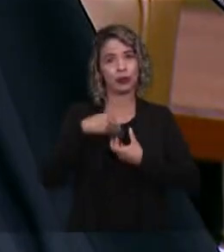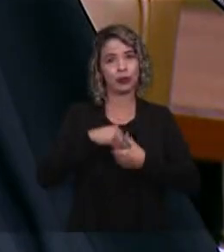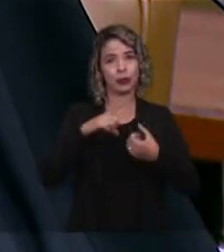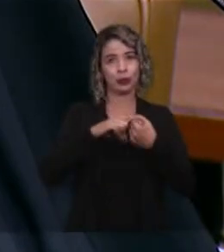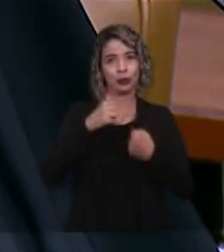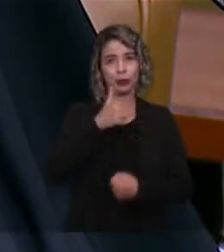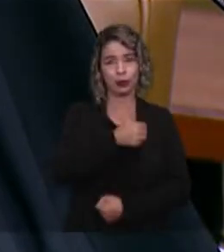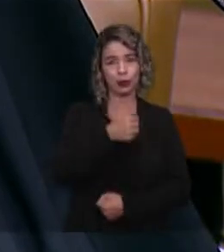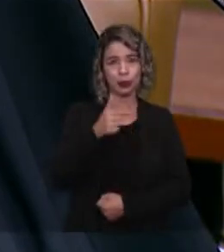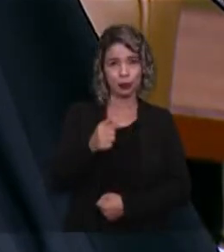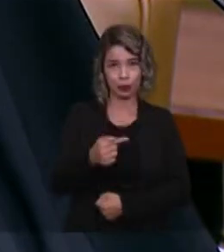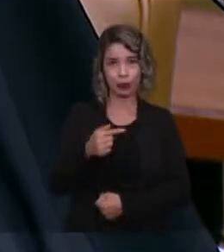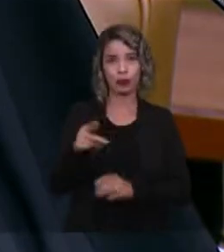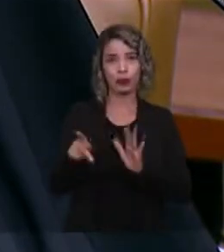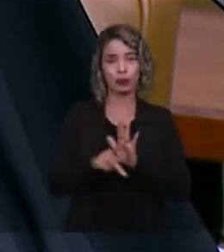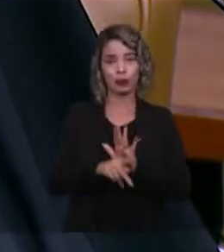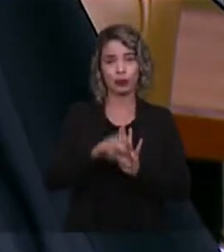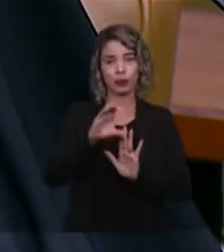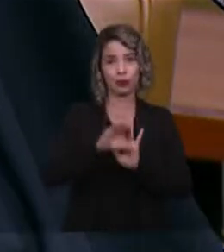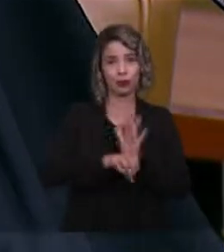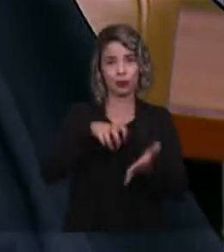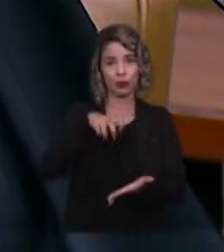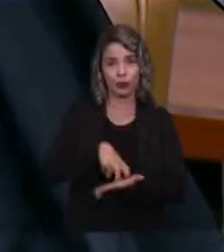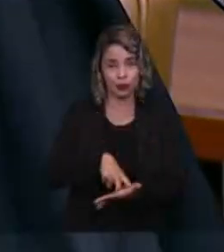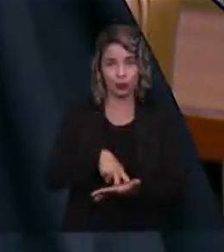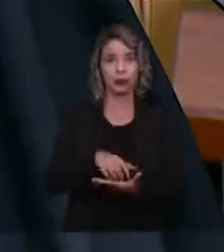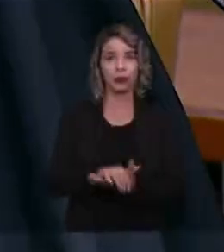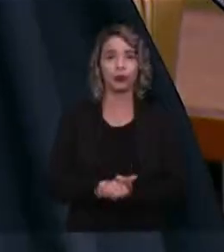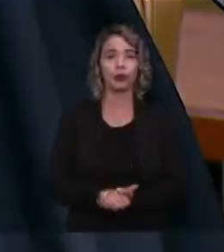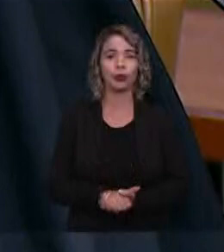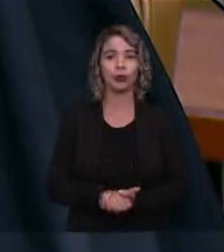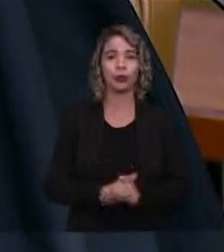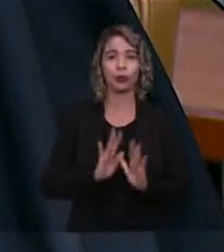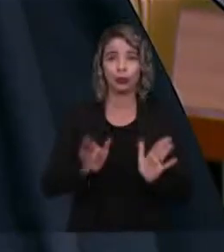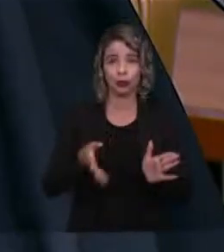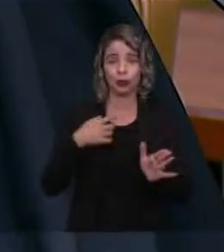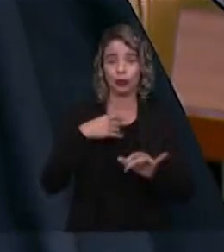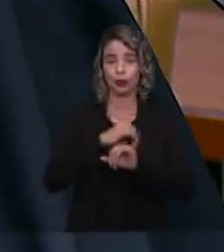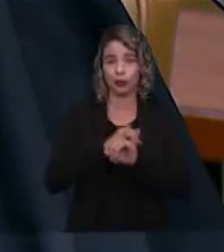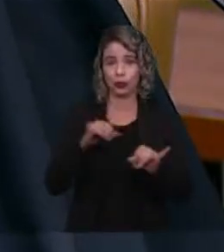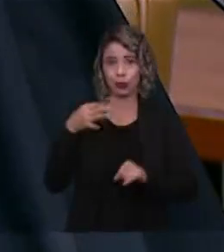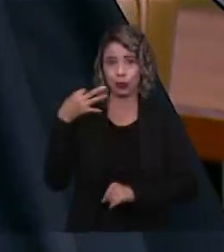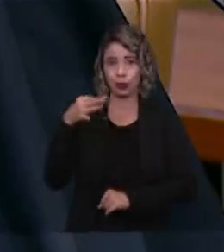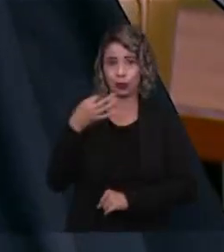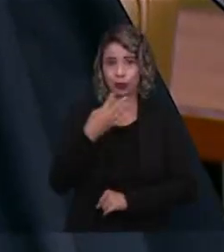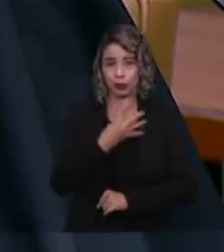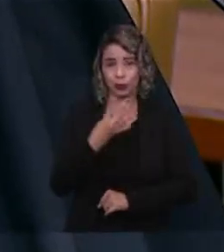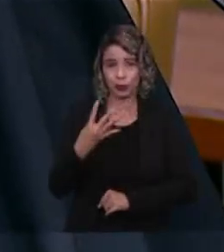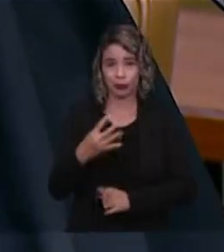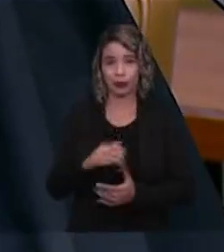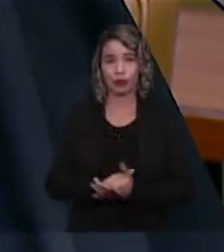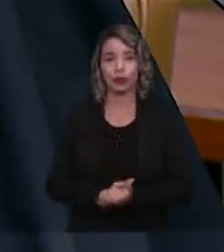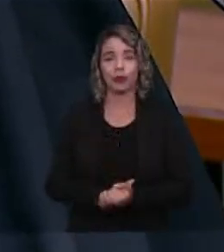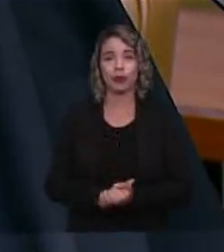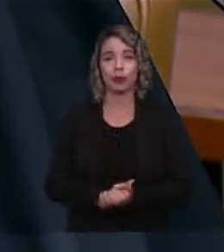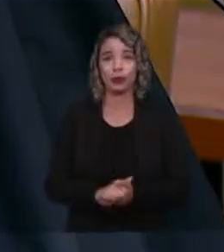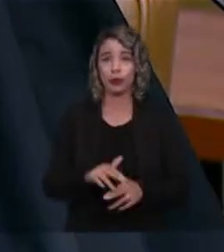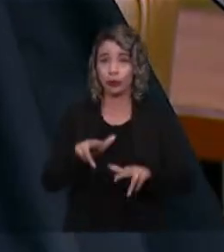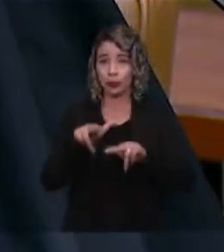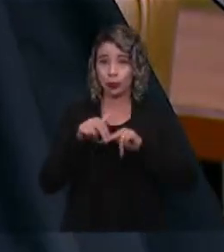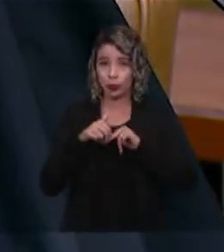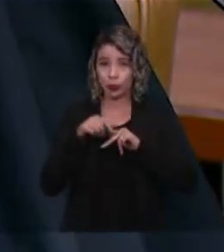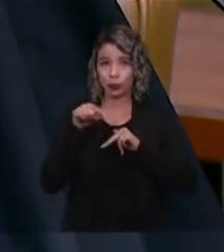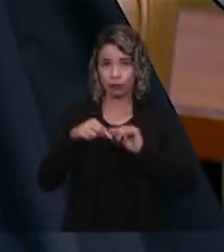ser entendida como em razão do exercício do cargo. Obra já citada, página 44. Volto eu. À luz desse